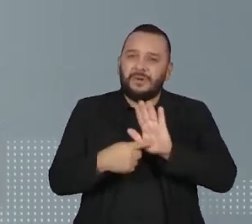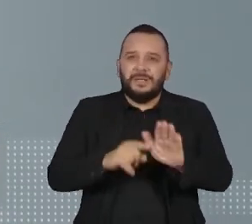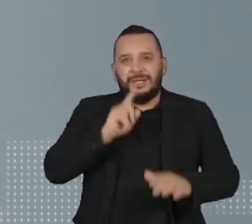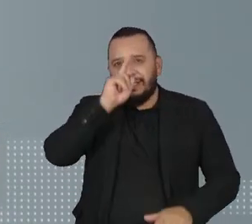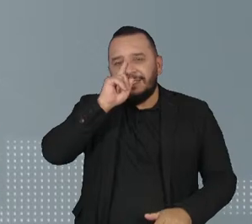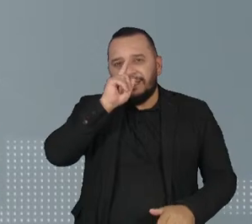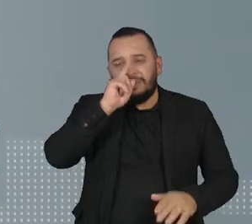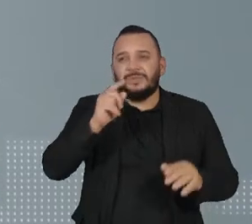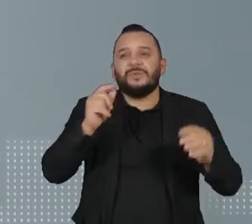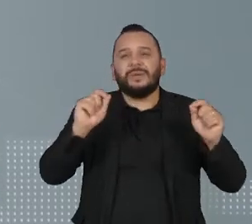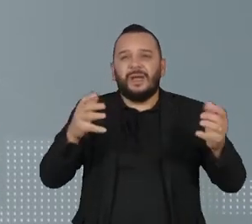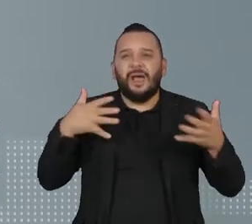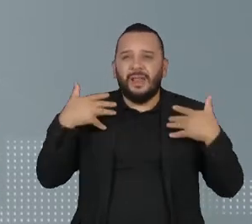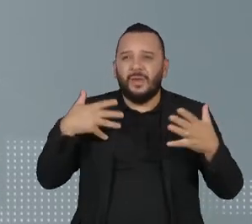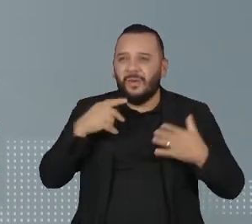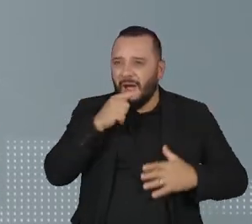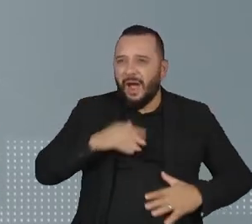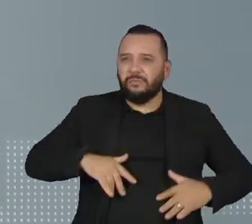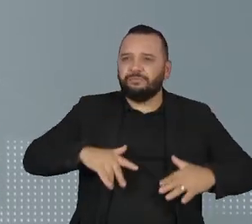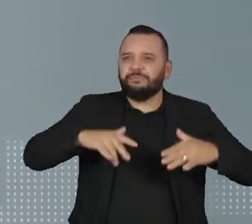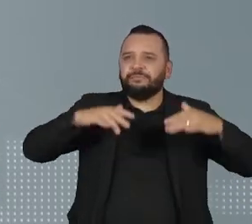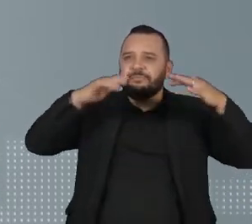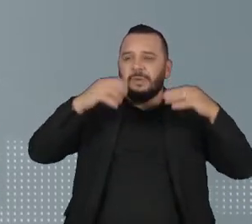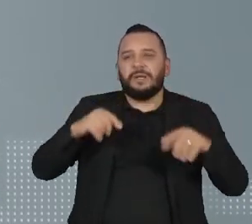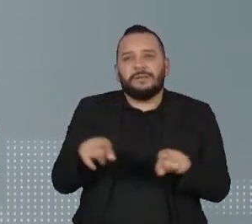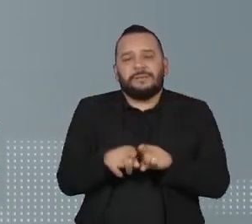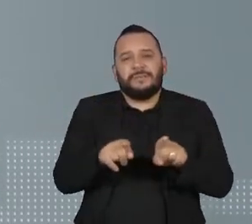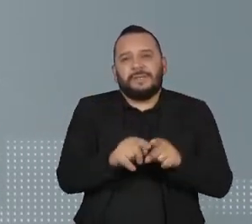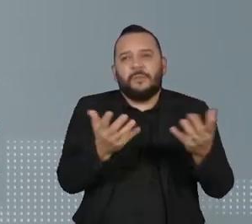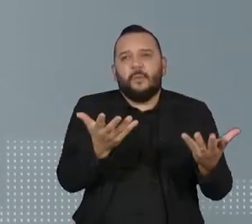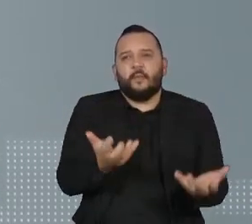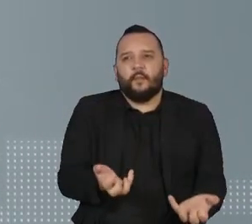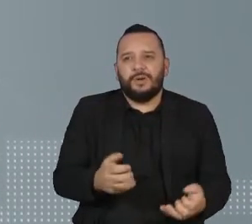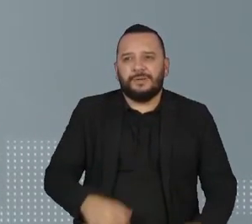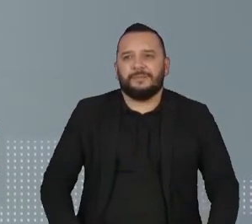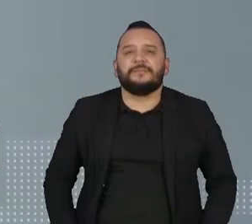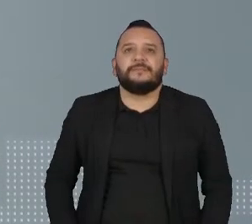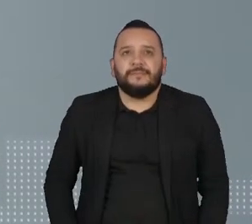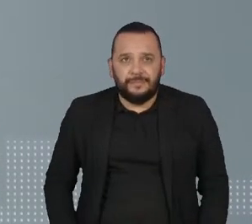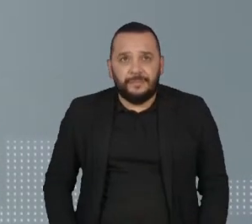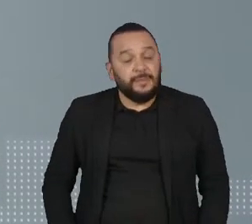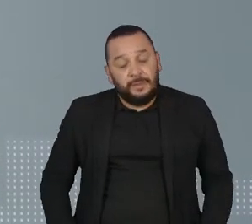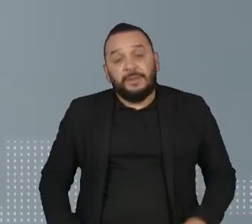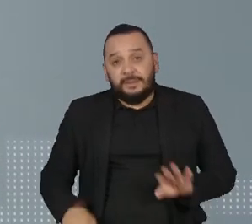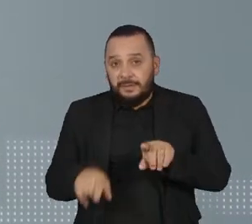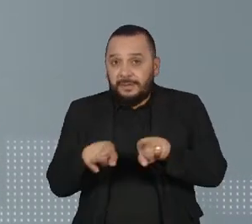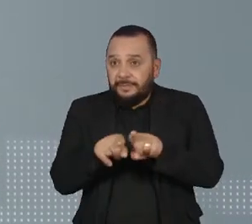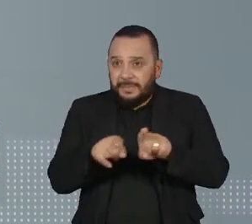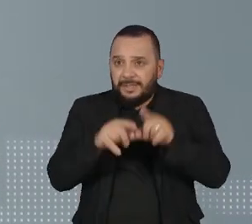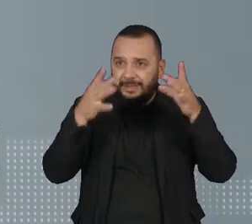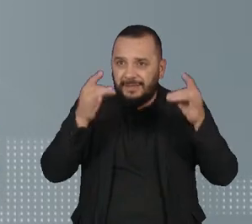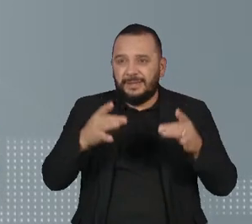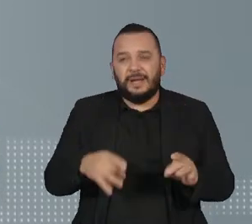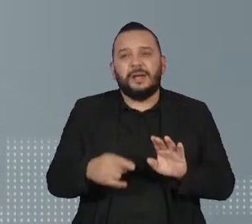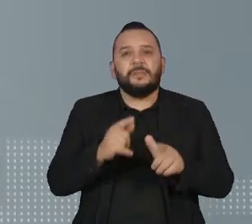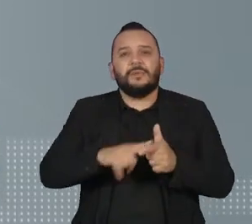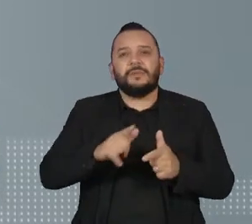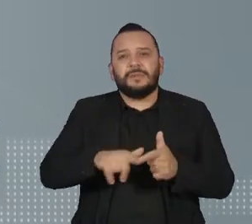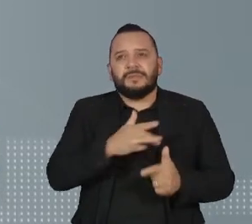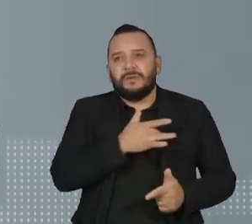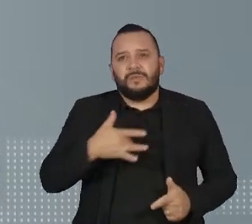climáticos como calor inundações e secas na sequência detalha cada problema de saúde como por exemplo alterações